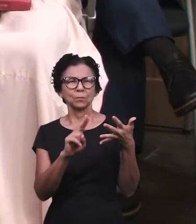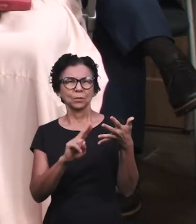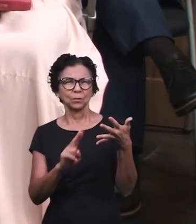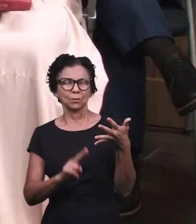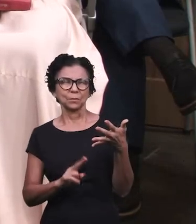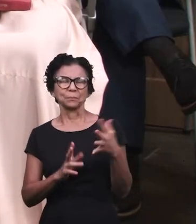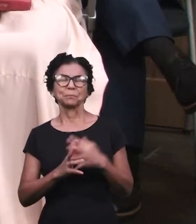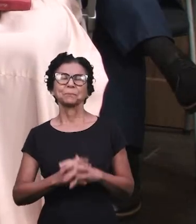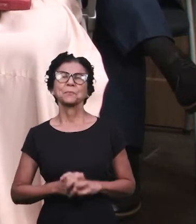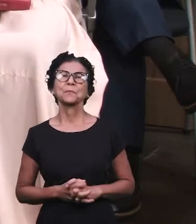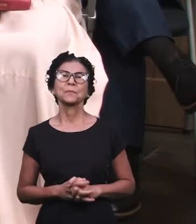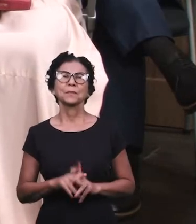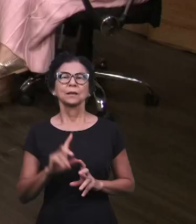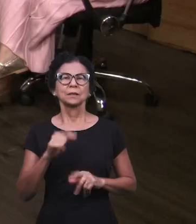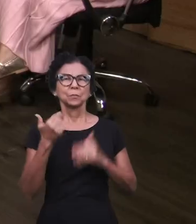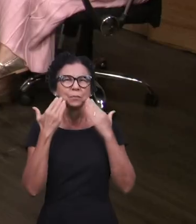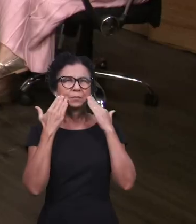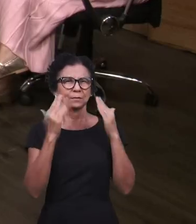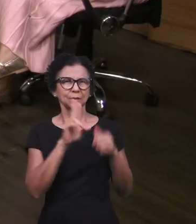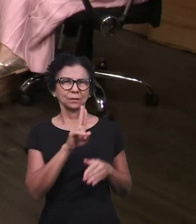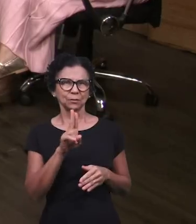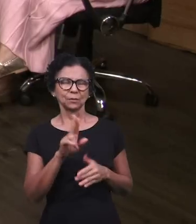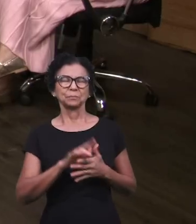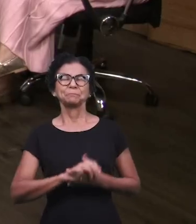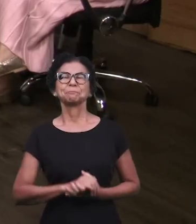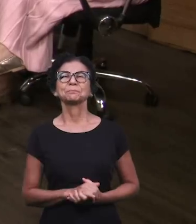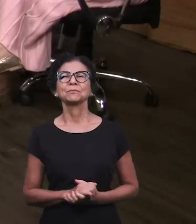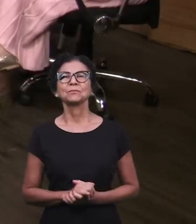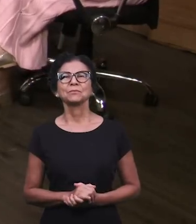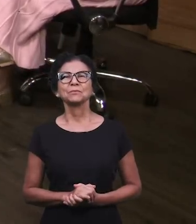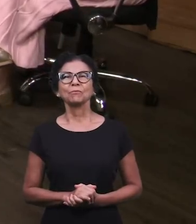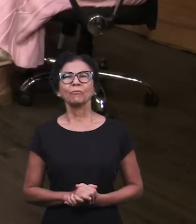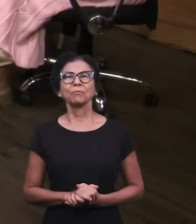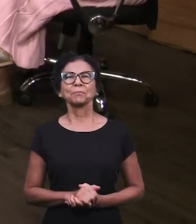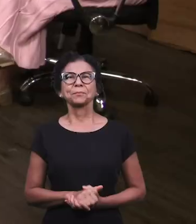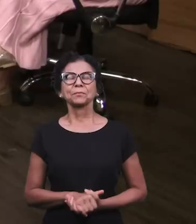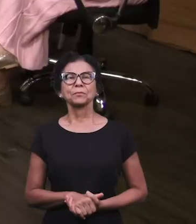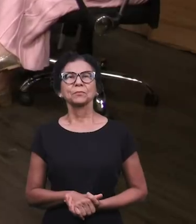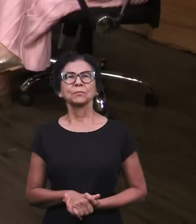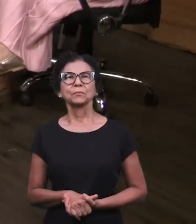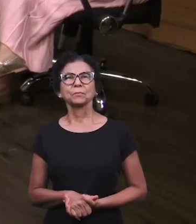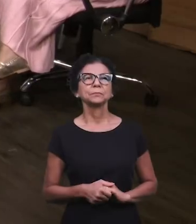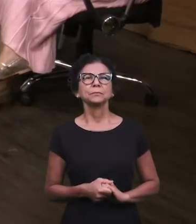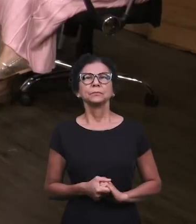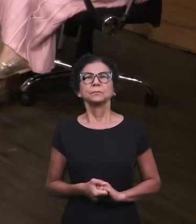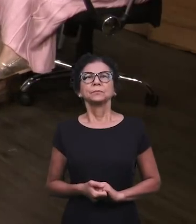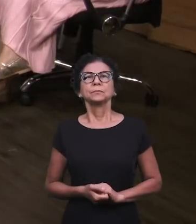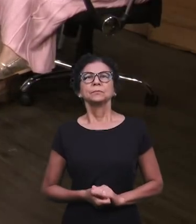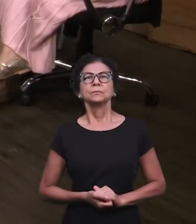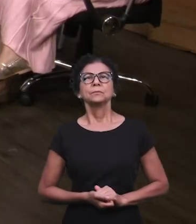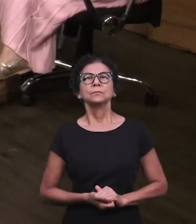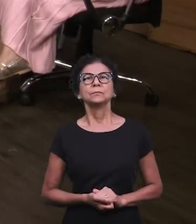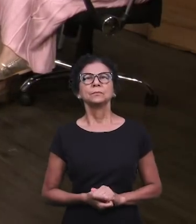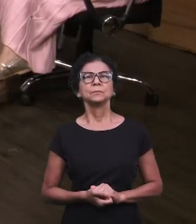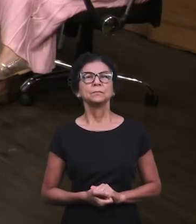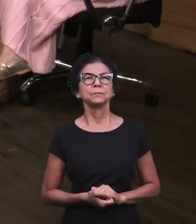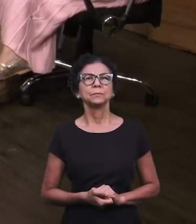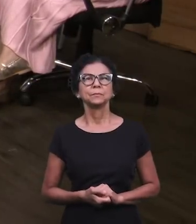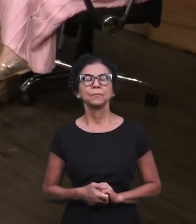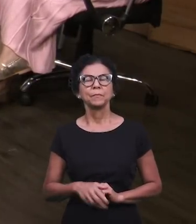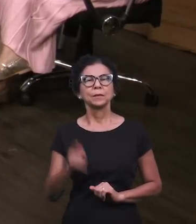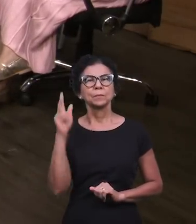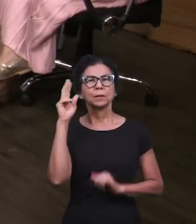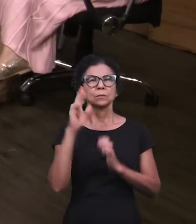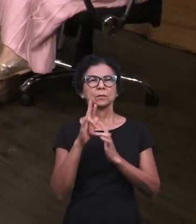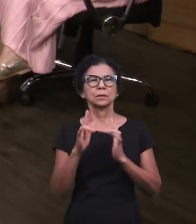e Beatriz. Vamos começar, pastores? Vamos lá. Então, para a sua primeira jovem, pode fazer sua pergunta. A paz do Senhor, pastor Josias,